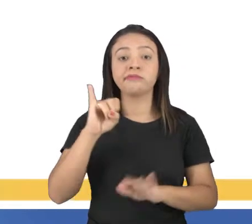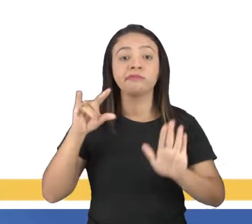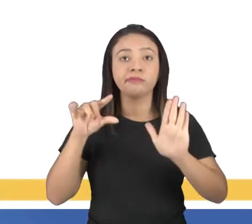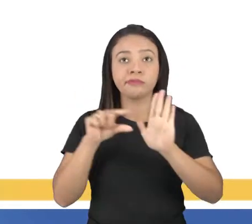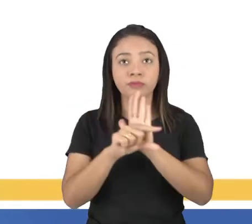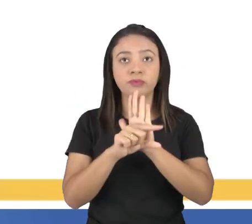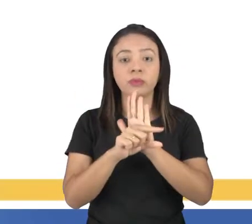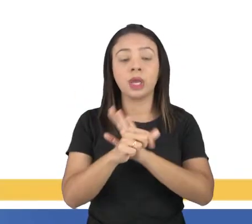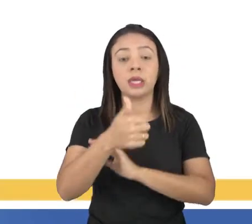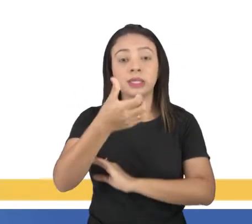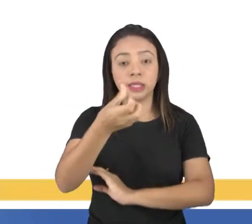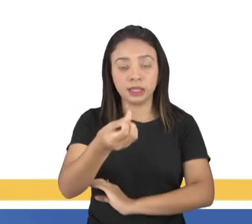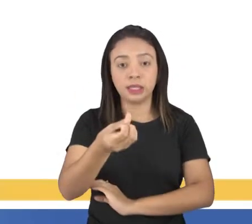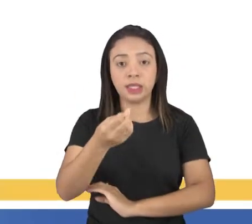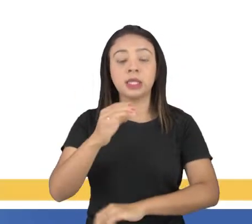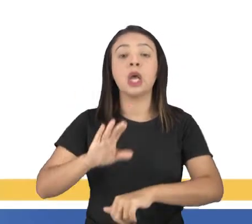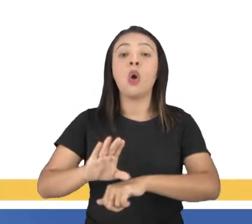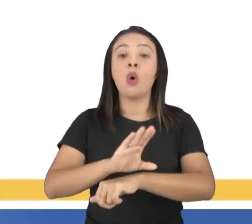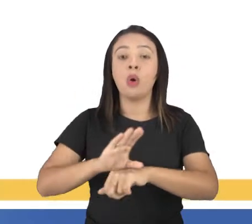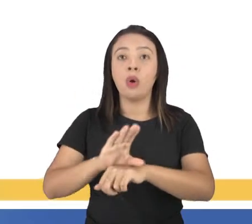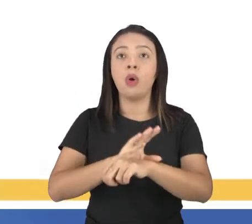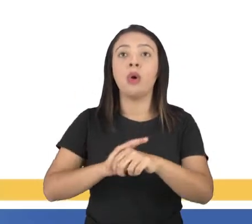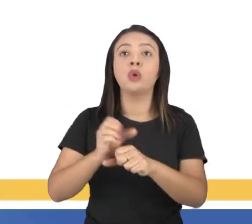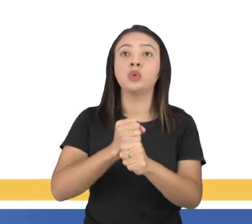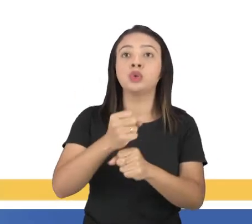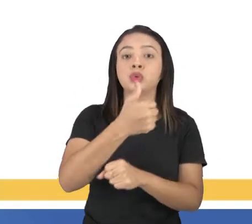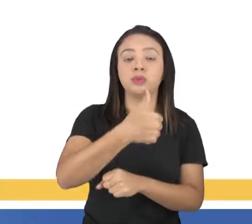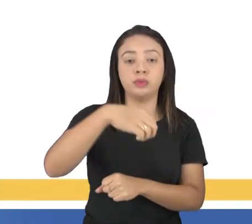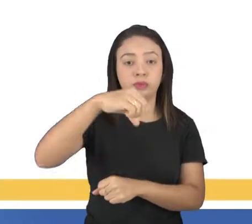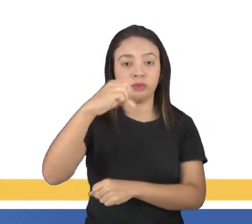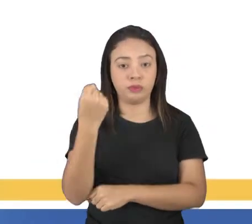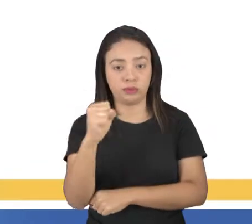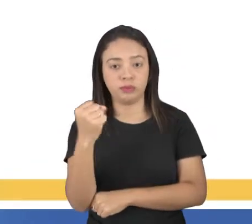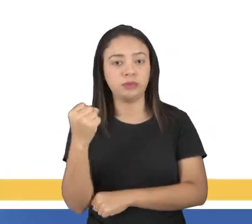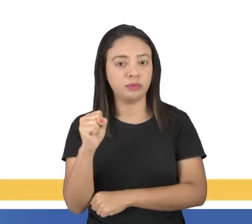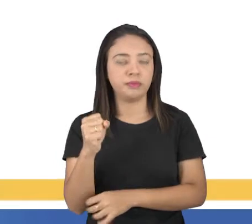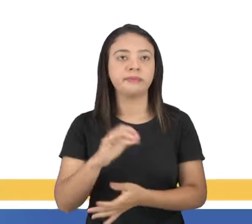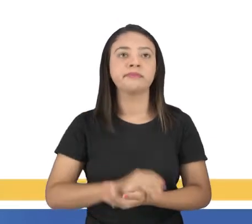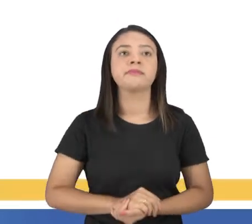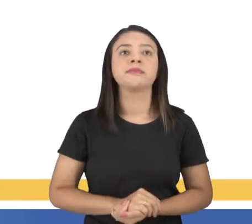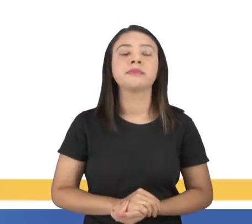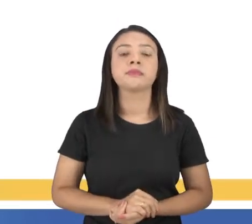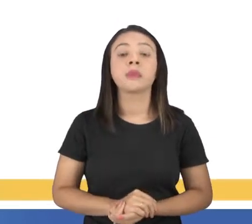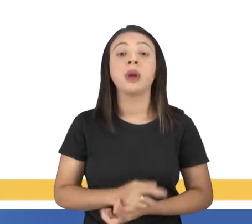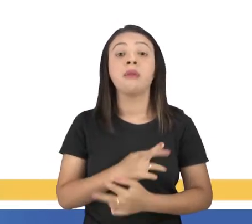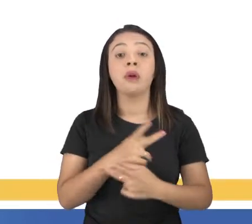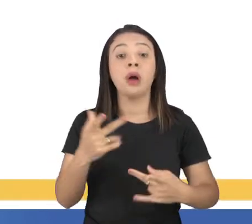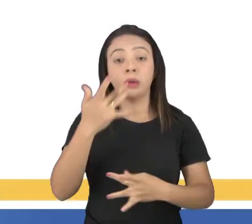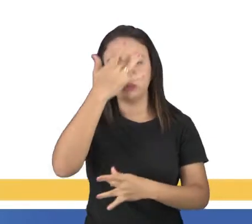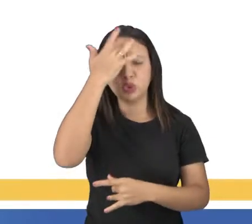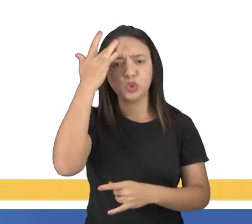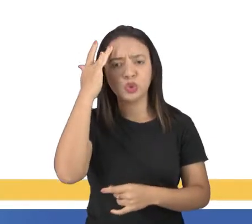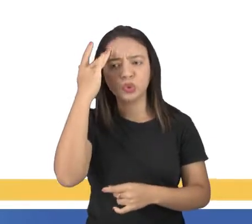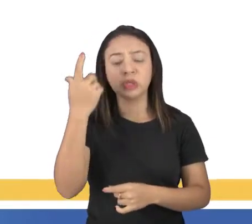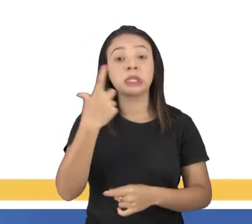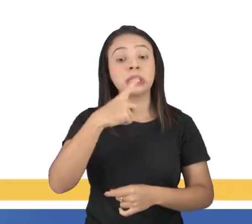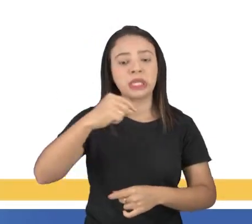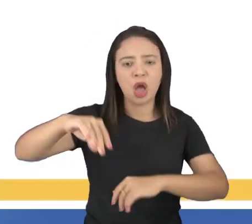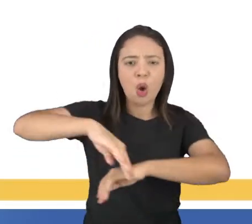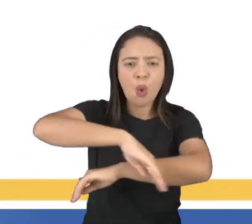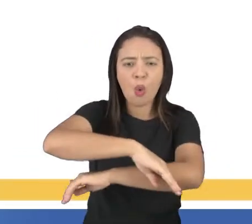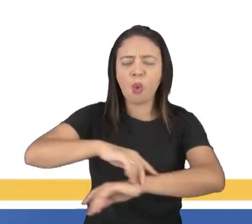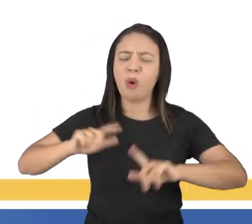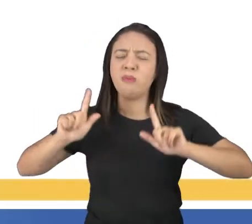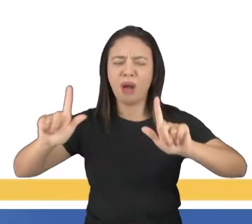16 da Constituição Federal de 1988. E nos últimos anos, muitas pessoas saíram às ruas lutando pelos seus direitos